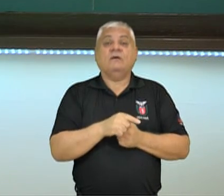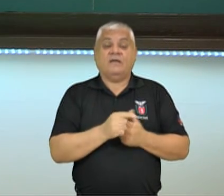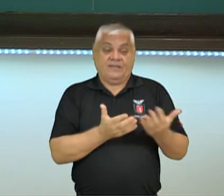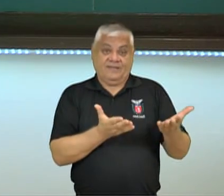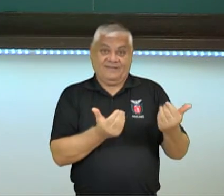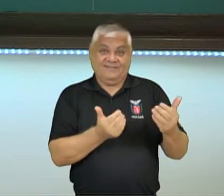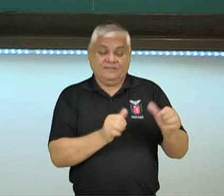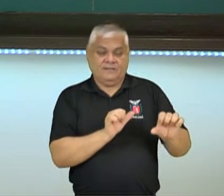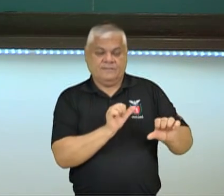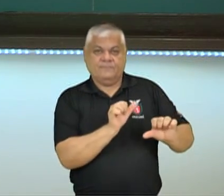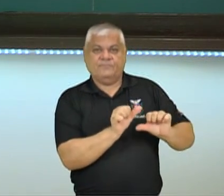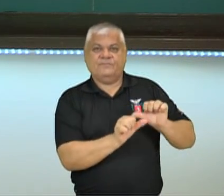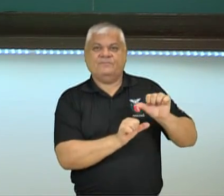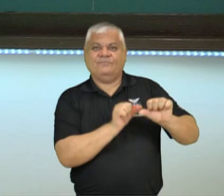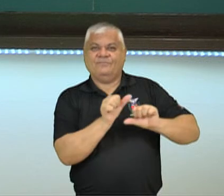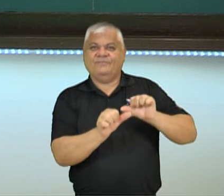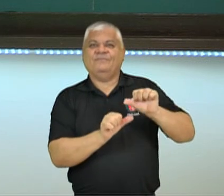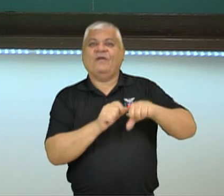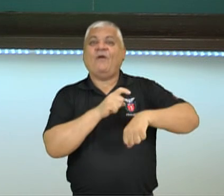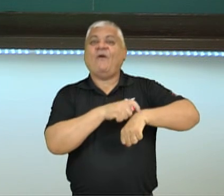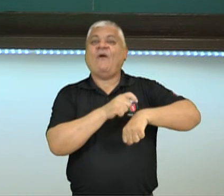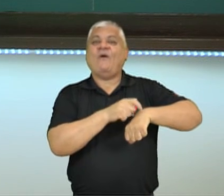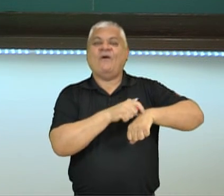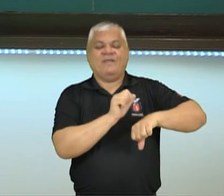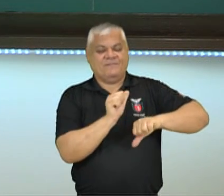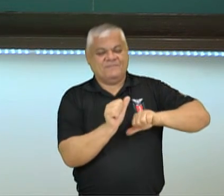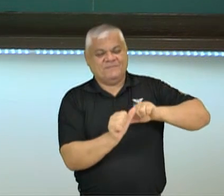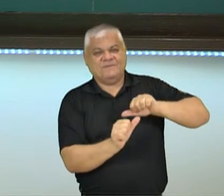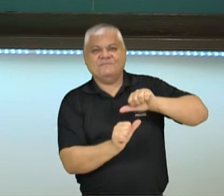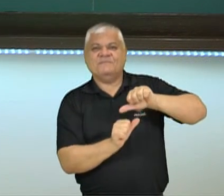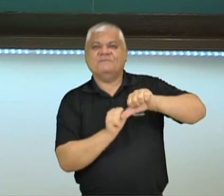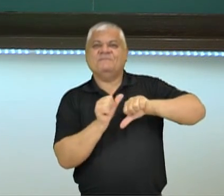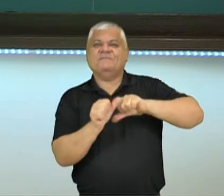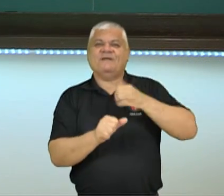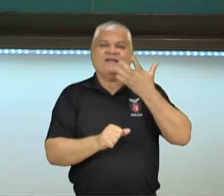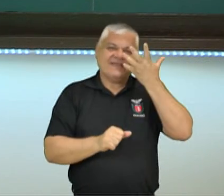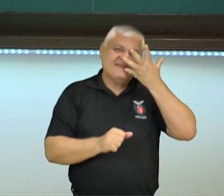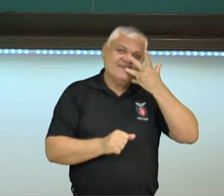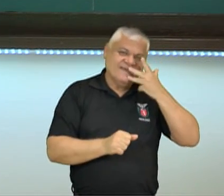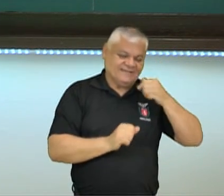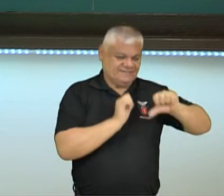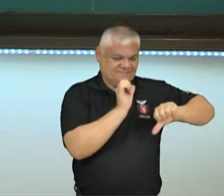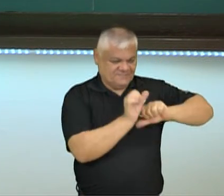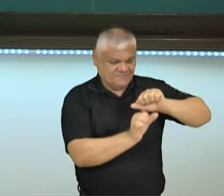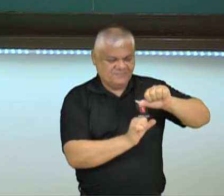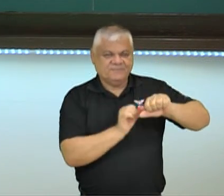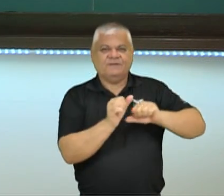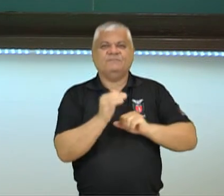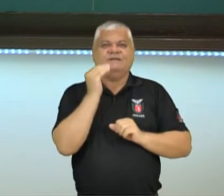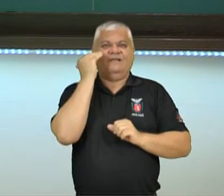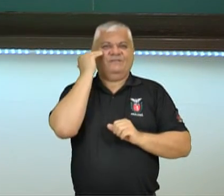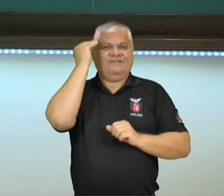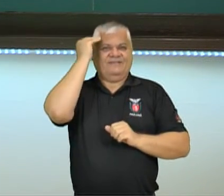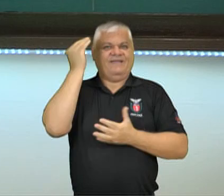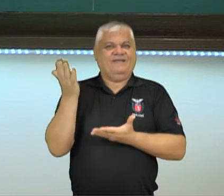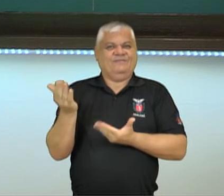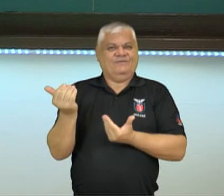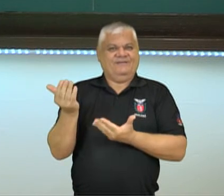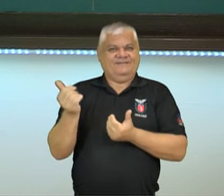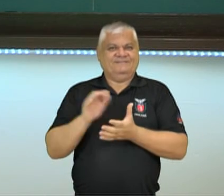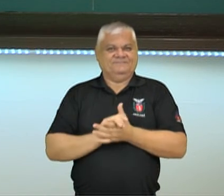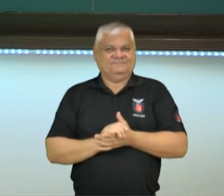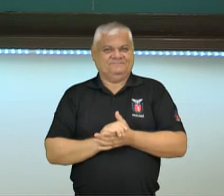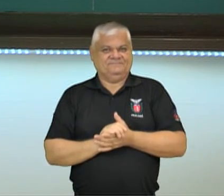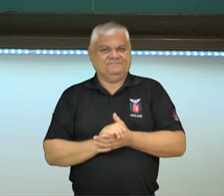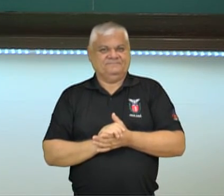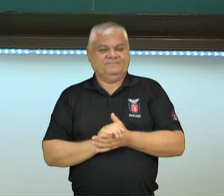uma transição, um momento de passagem da vida ali, da infância para a vida